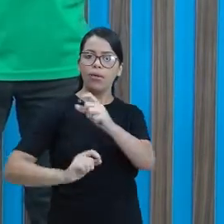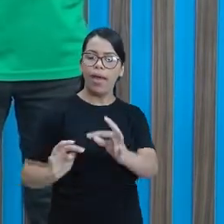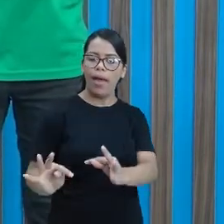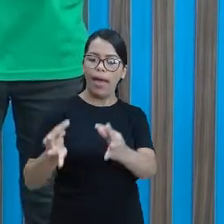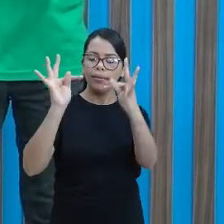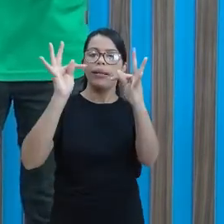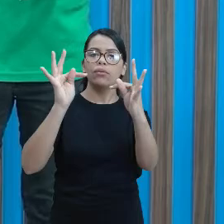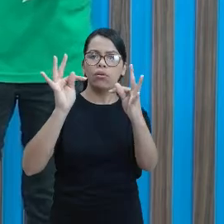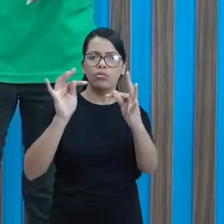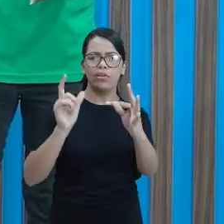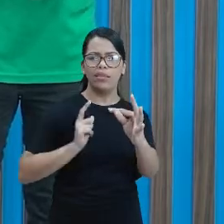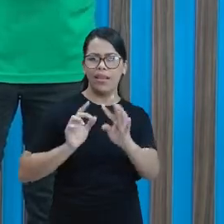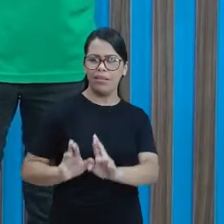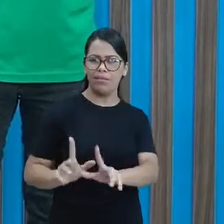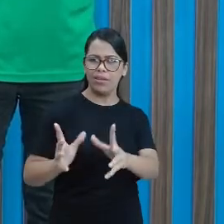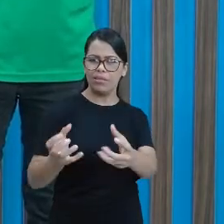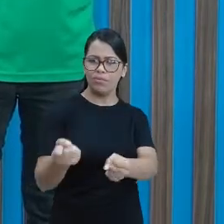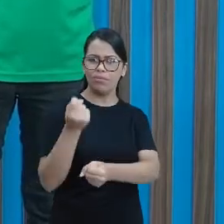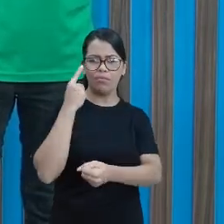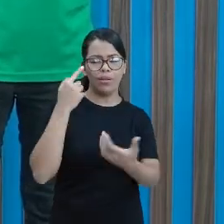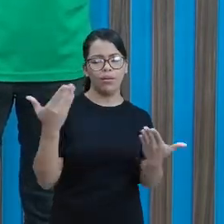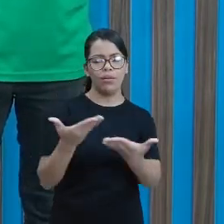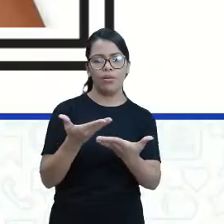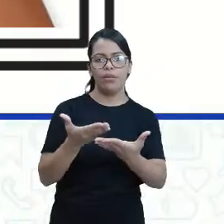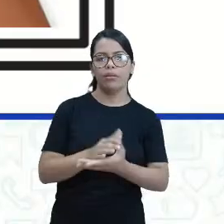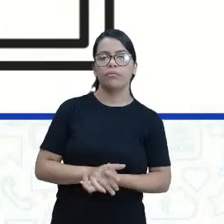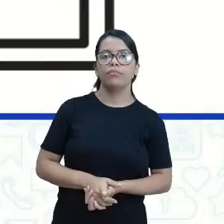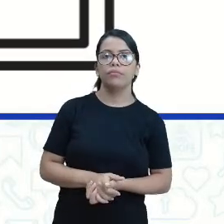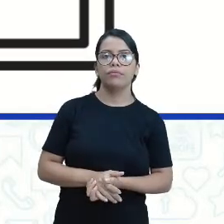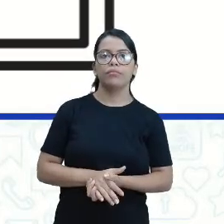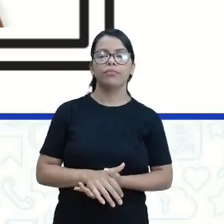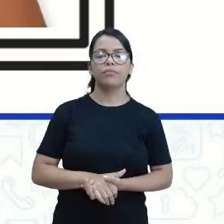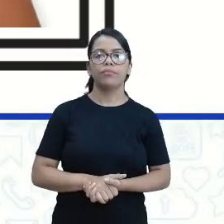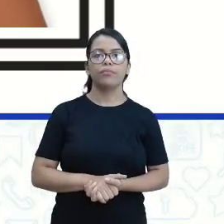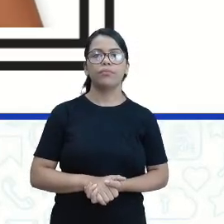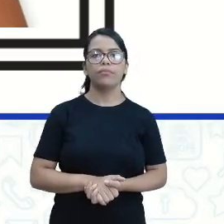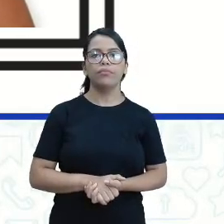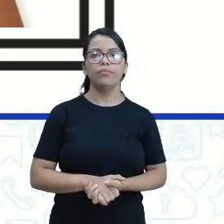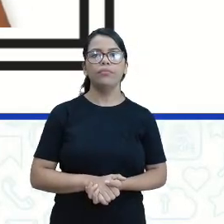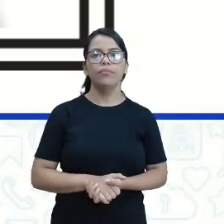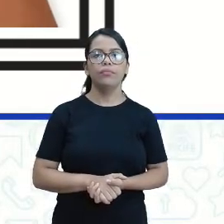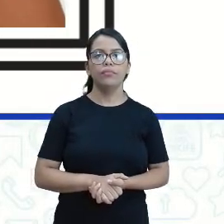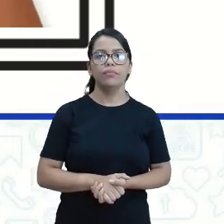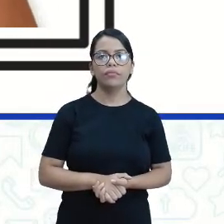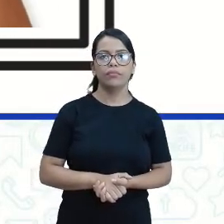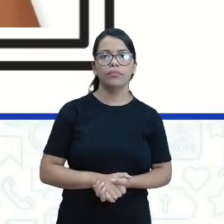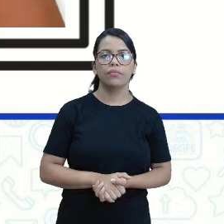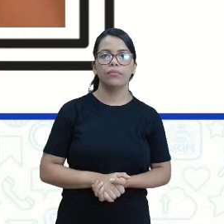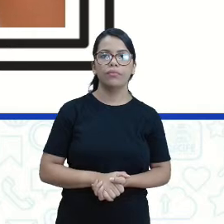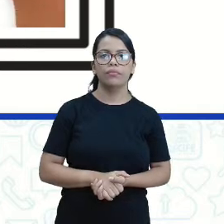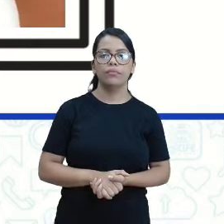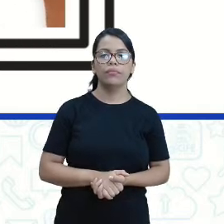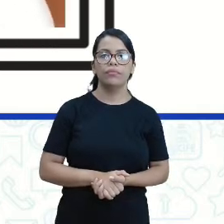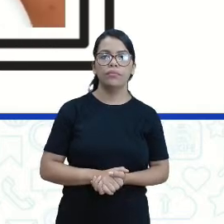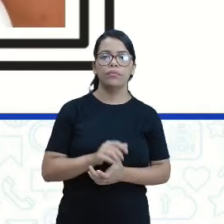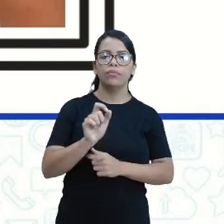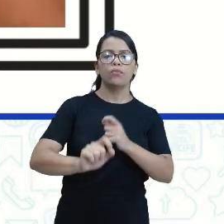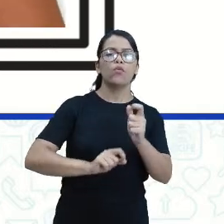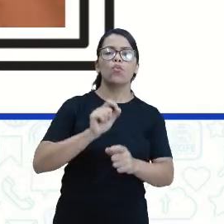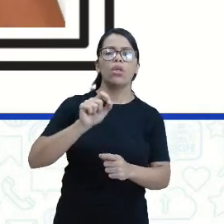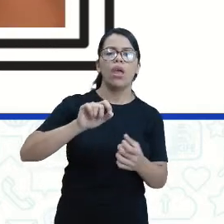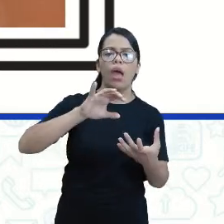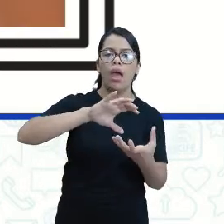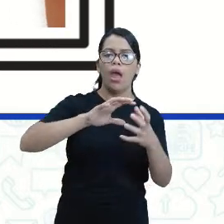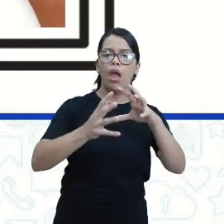alguma diferença? Vamos ver, gente. Preste atenção. Globalização. O conceito traz em si a ideia de uma integração o que é globalização? mais